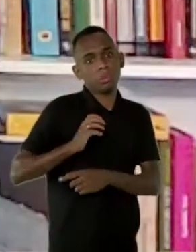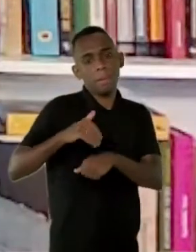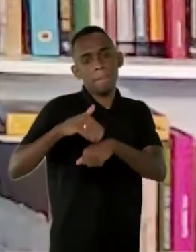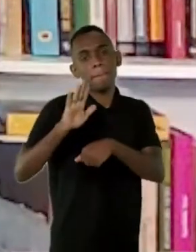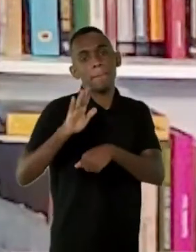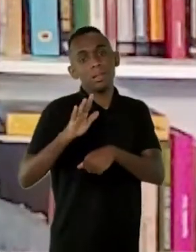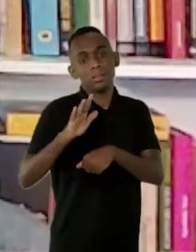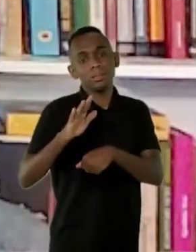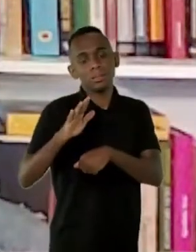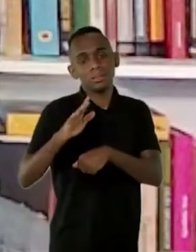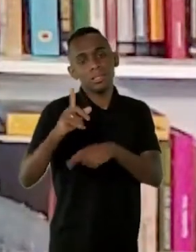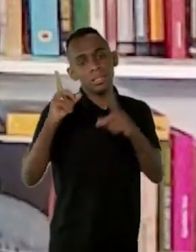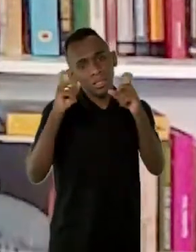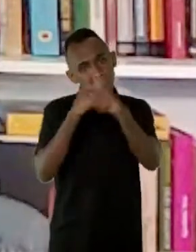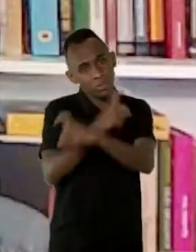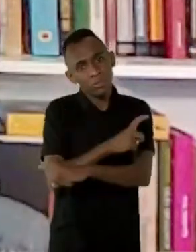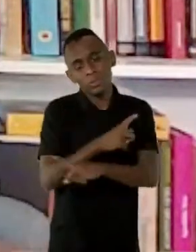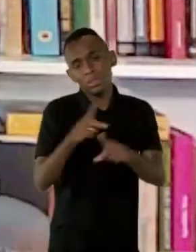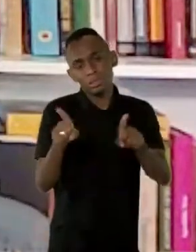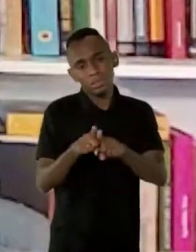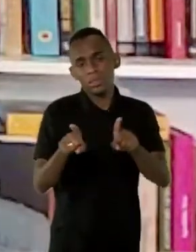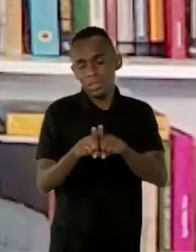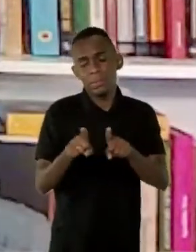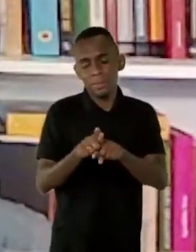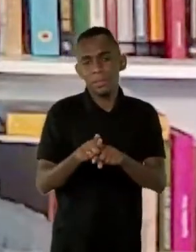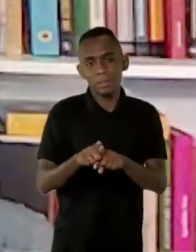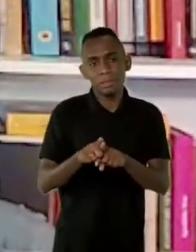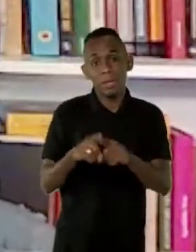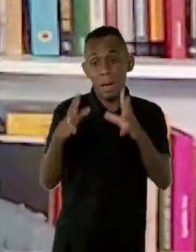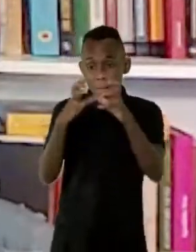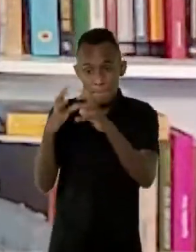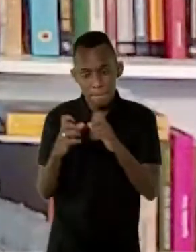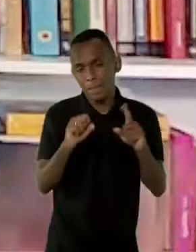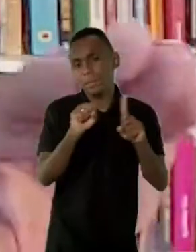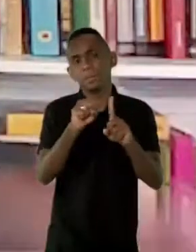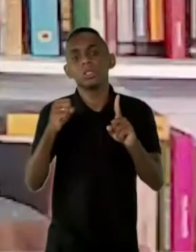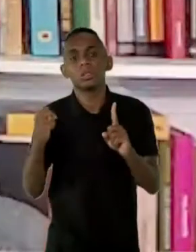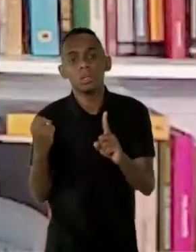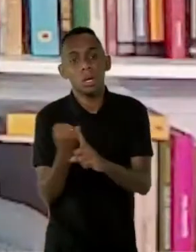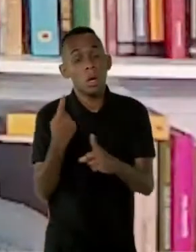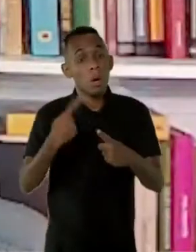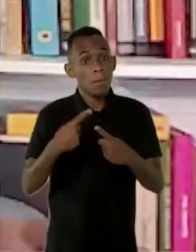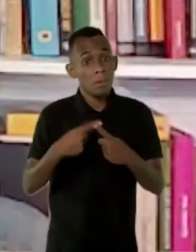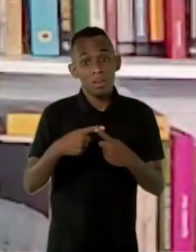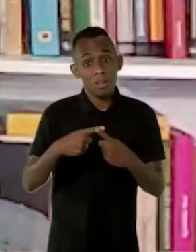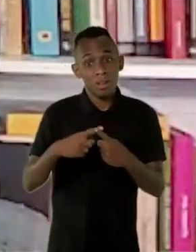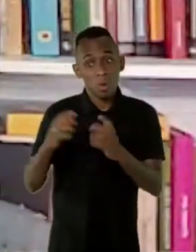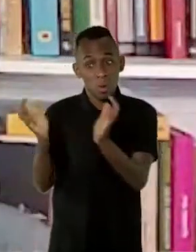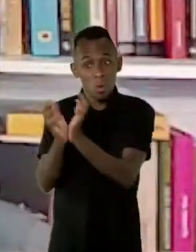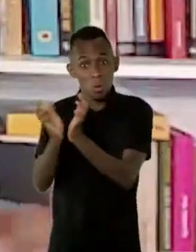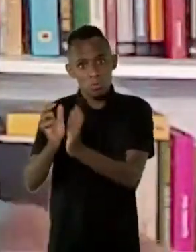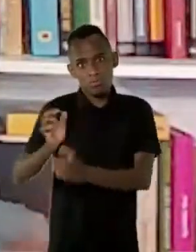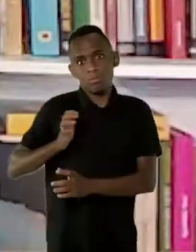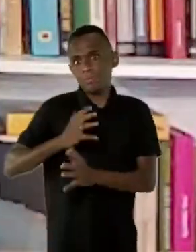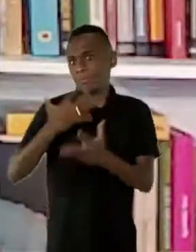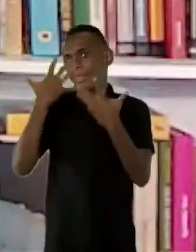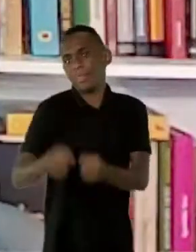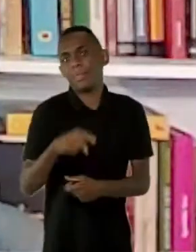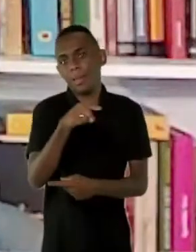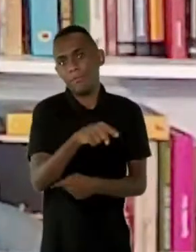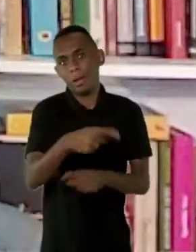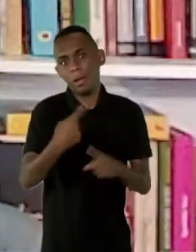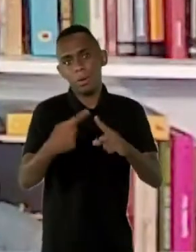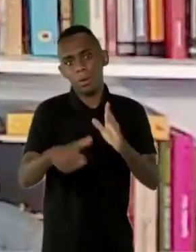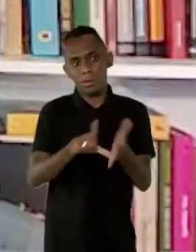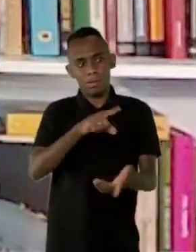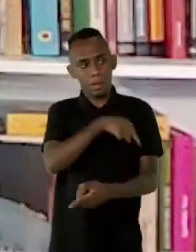passou o restante da vida dela, também em conflito com essa sociedade, porque essa sociedade não aceitava a Carolina, porque ela era